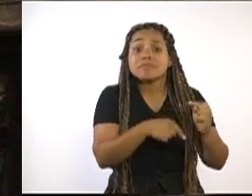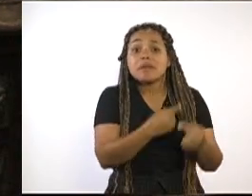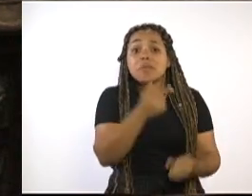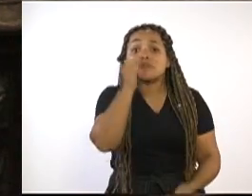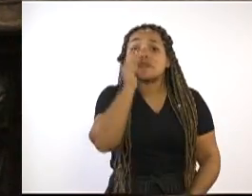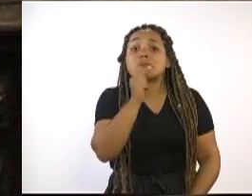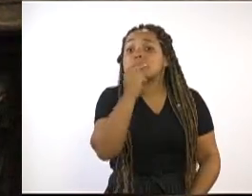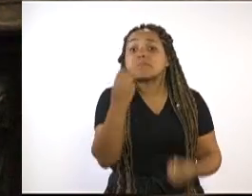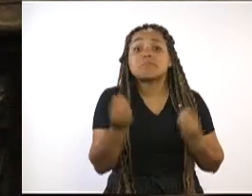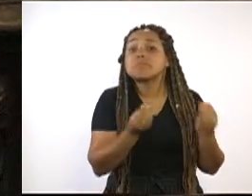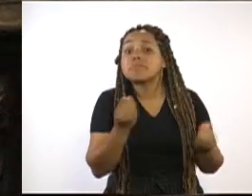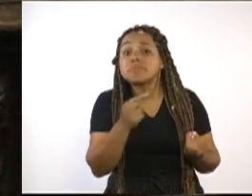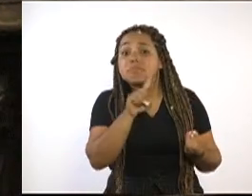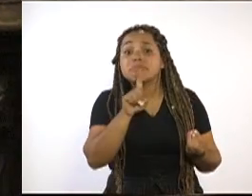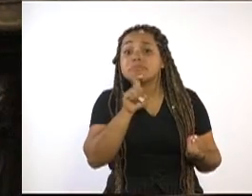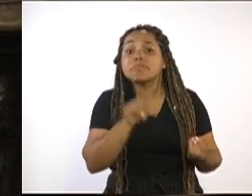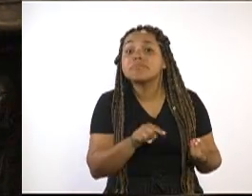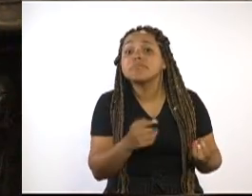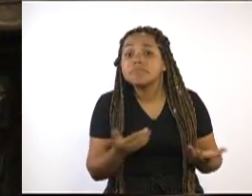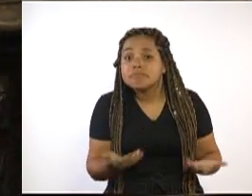a perda